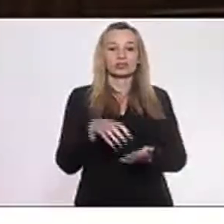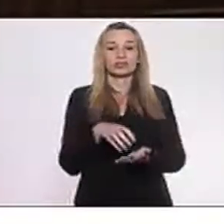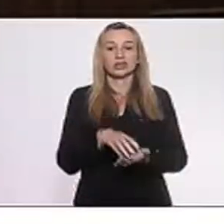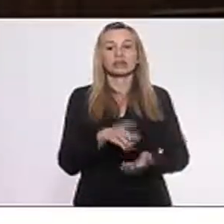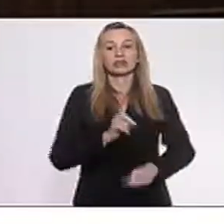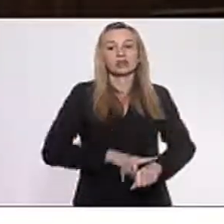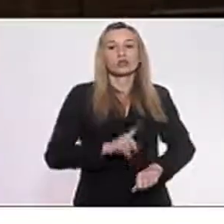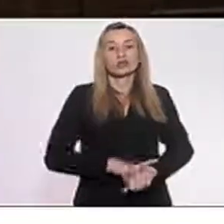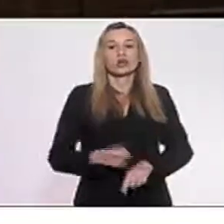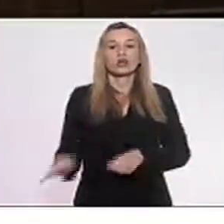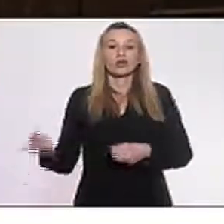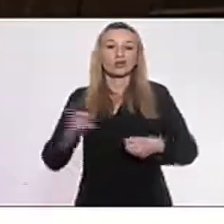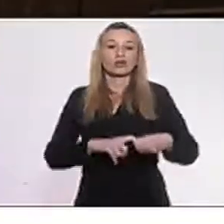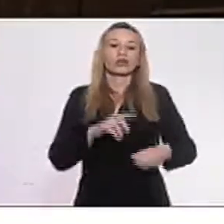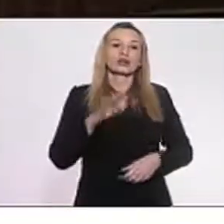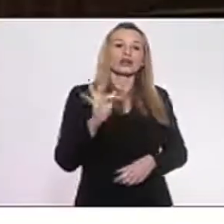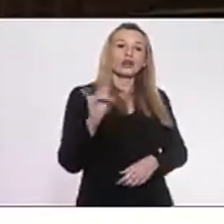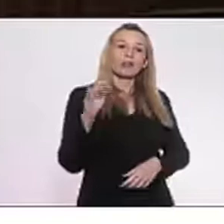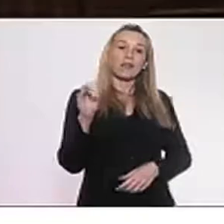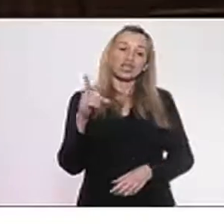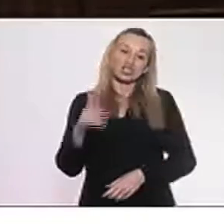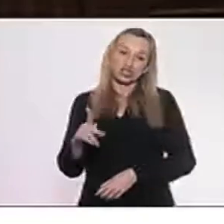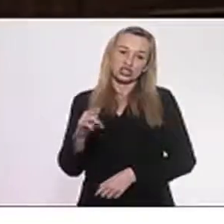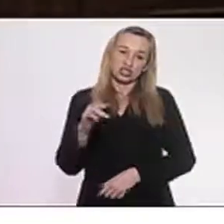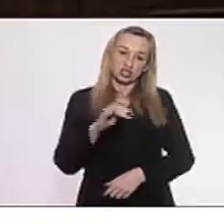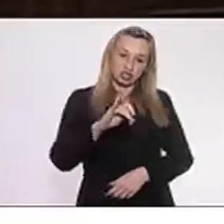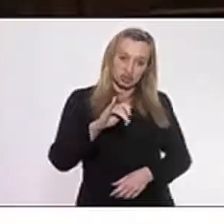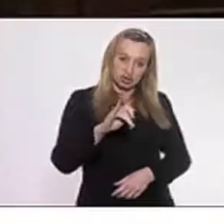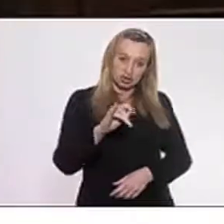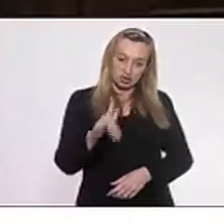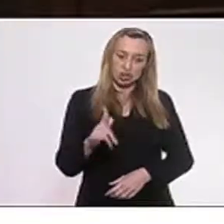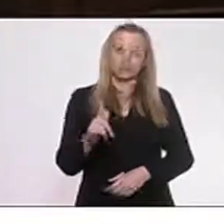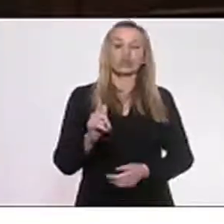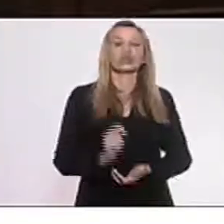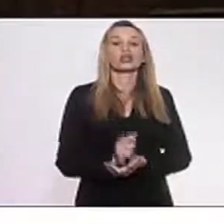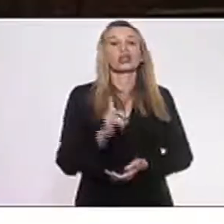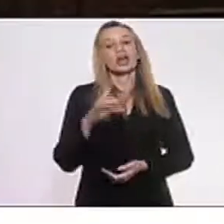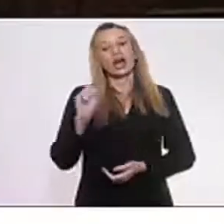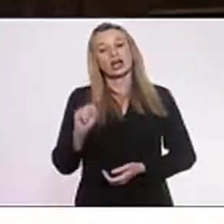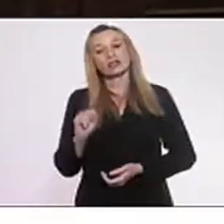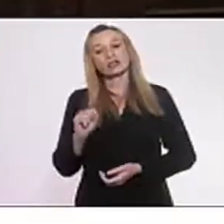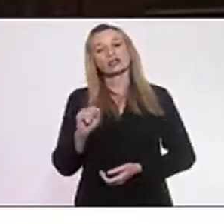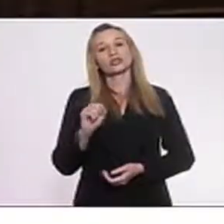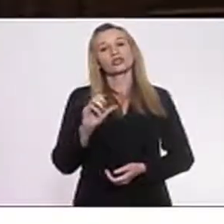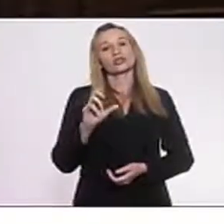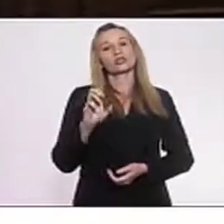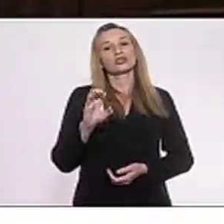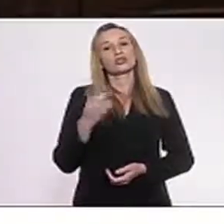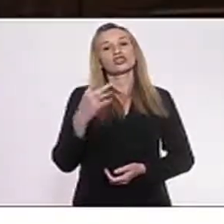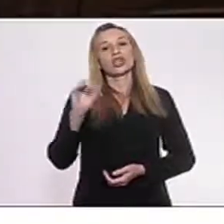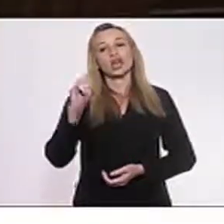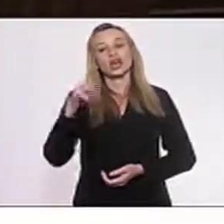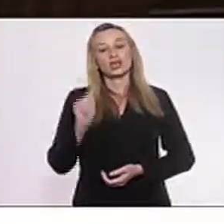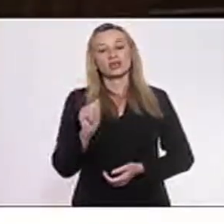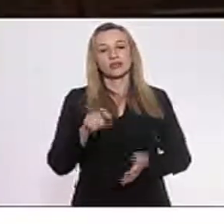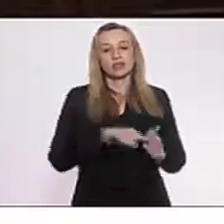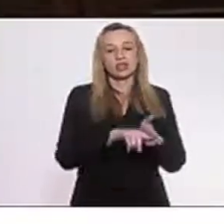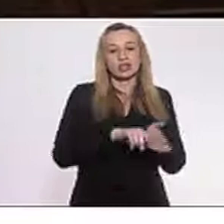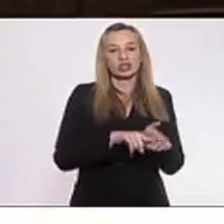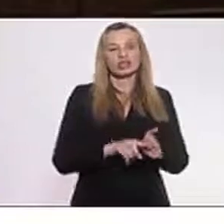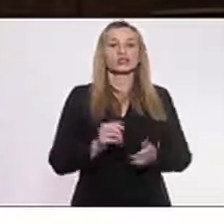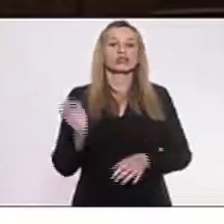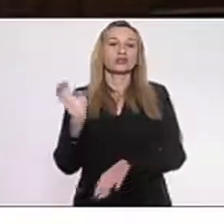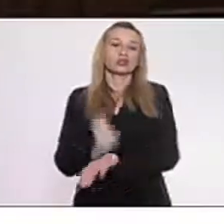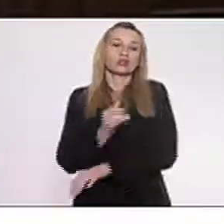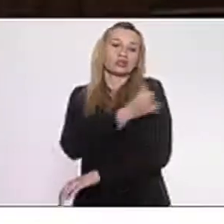volta-se para a FAPERJ, para a Fundação Carlos Chagas de Amparo à Pesquisa do Estado do Rio de Janeiro, que enfrentou,